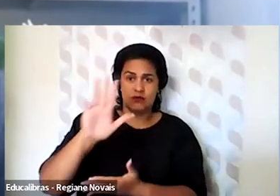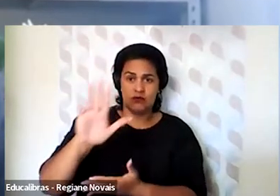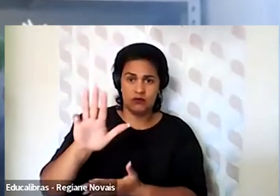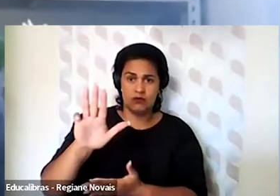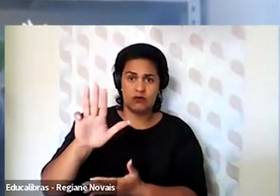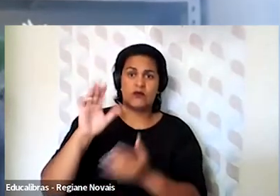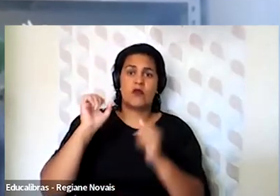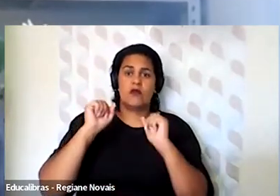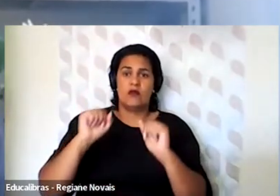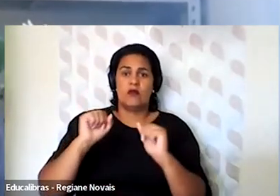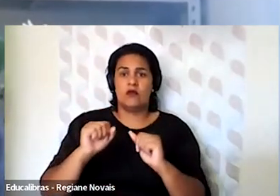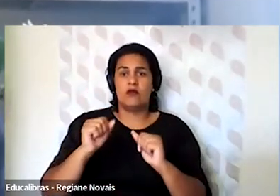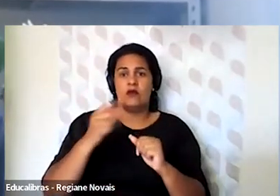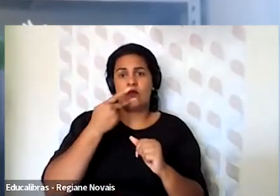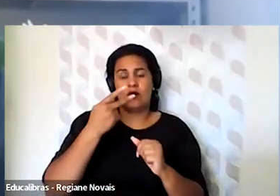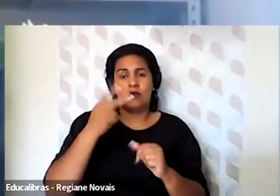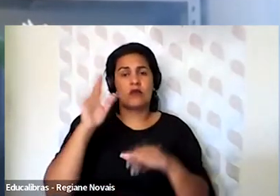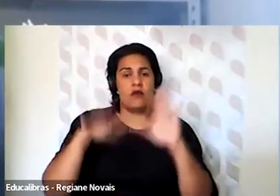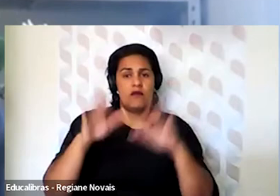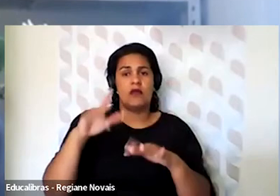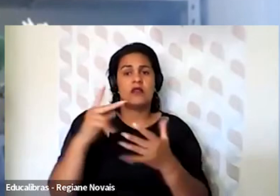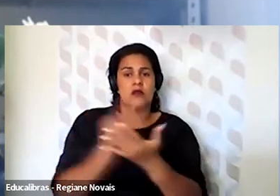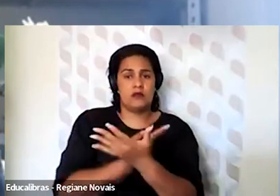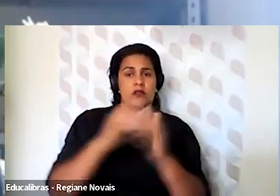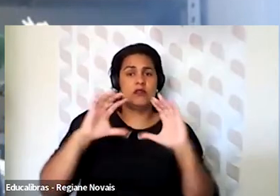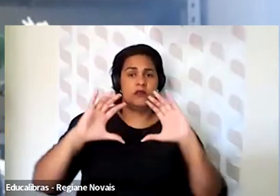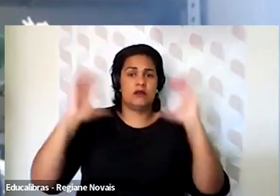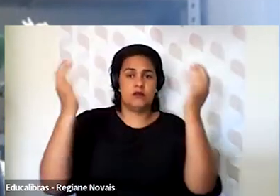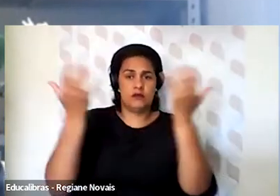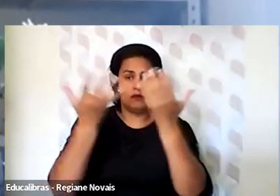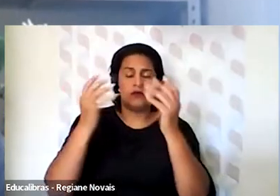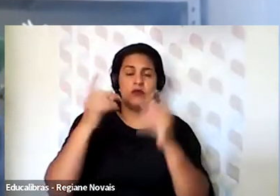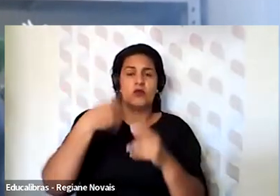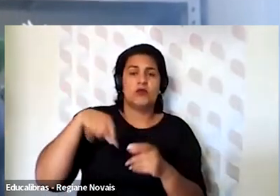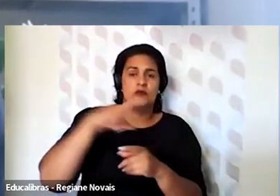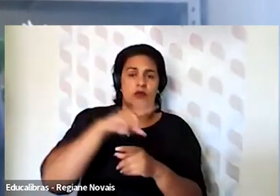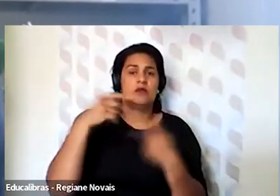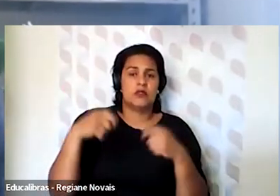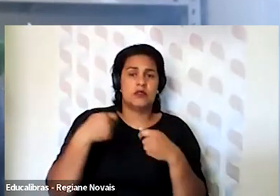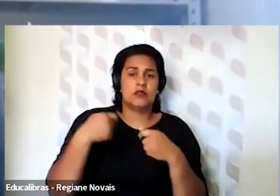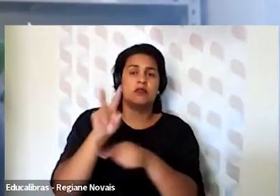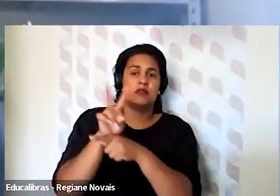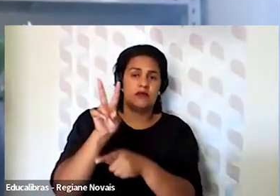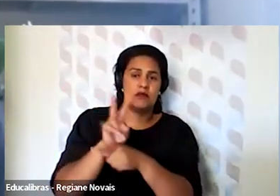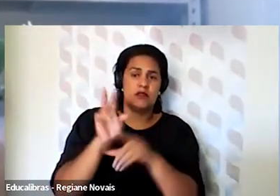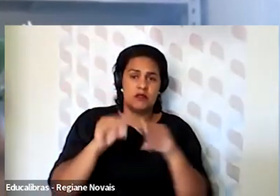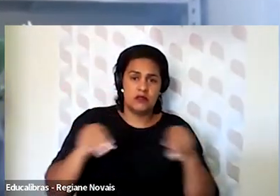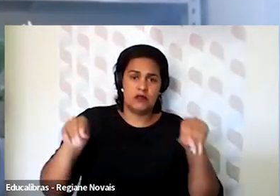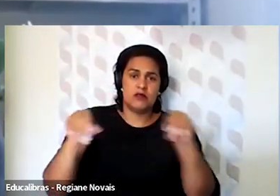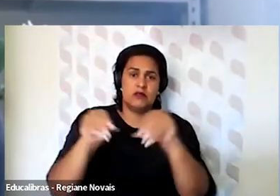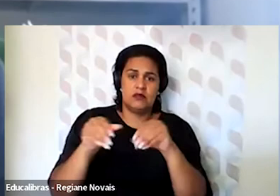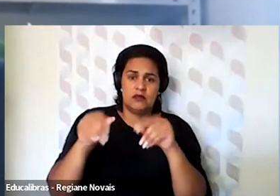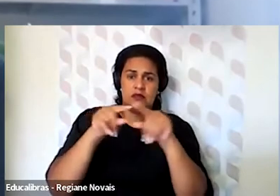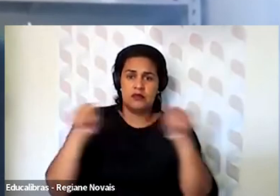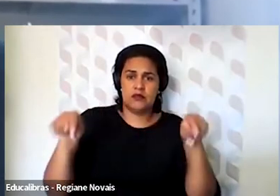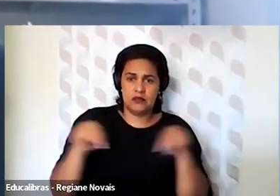colapso climático e, por isso, há que se defender as terras indígenas e há que se defender, sobretudo, os povos indígenas, que são hoje os